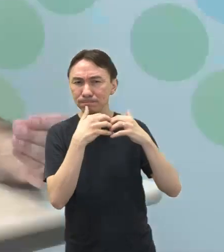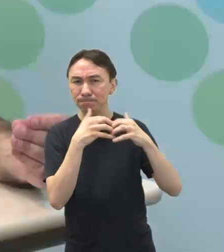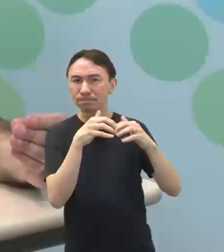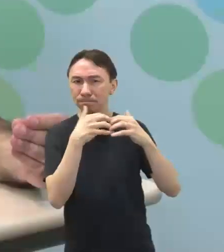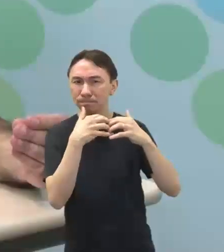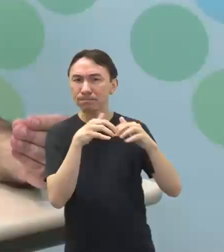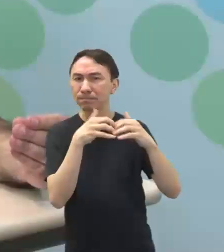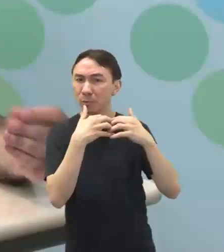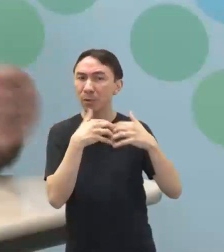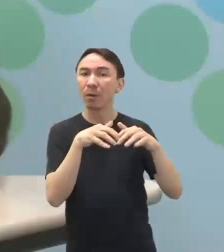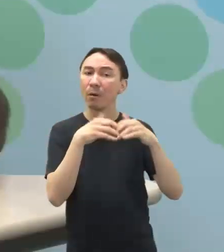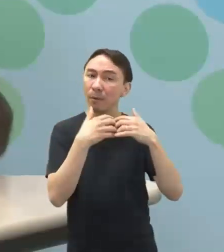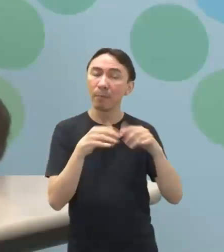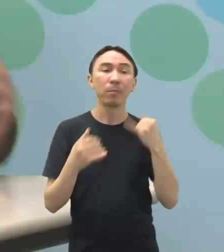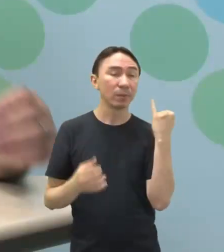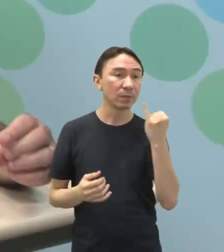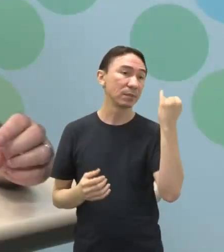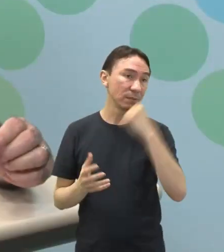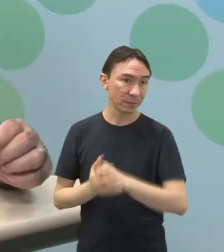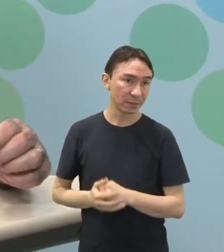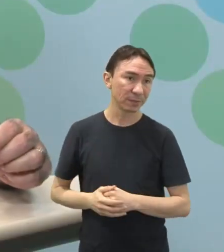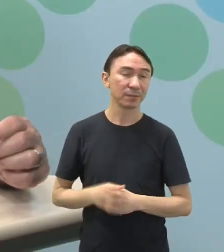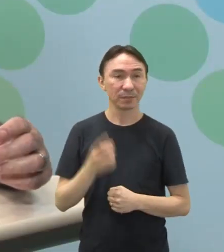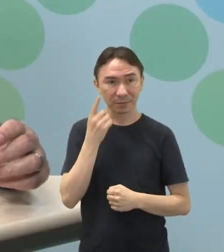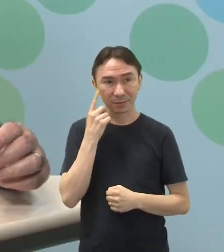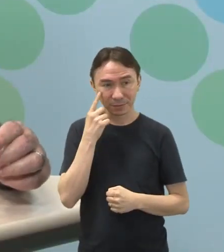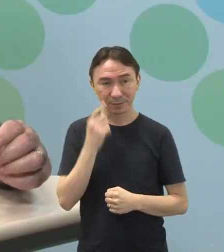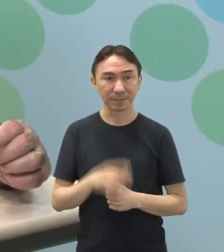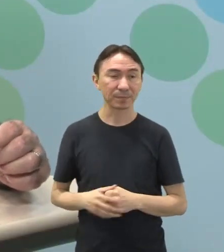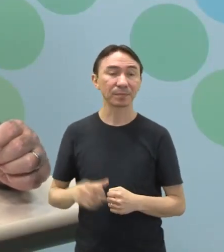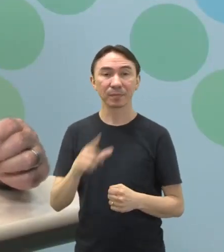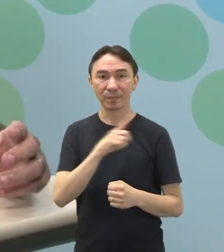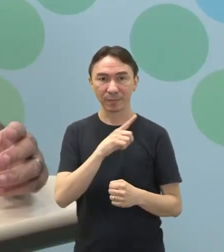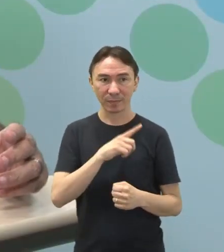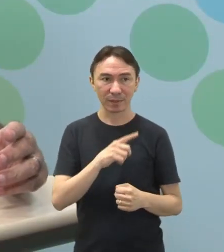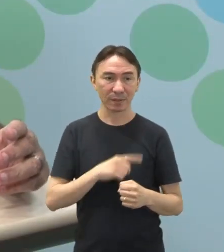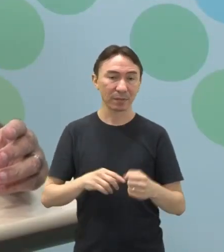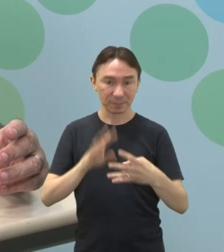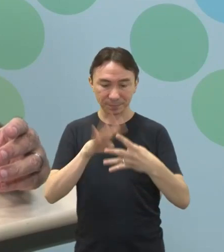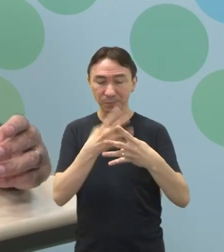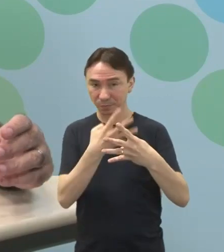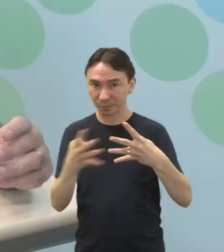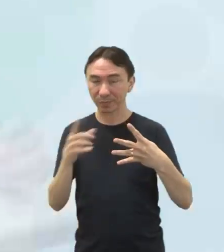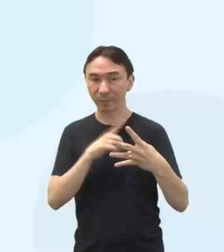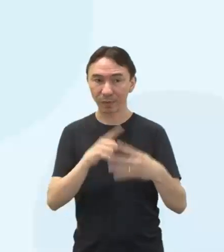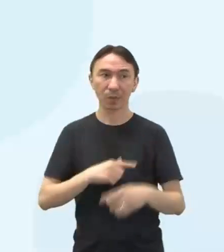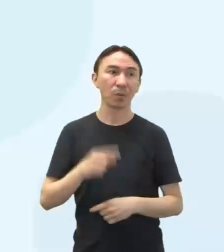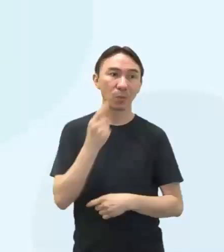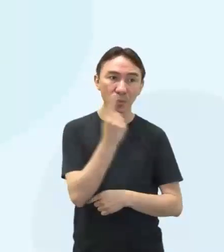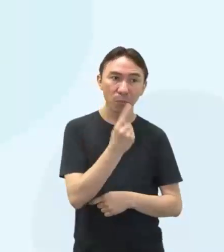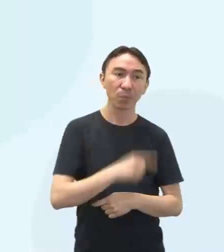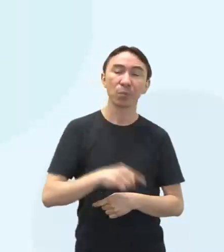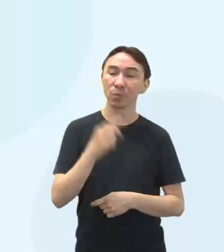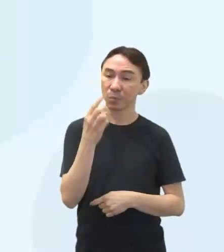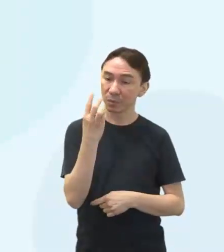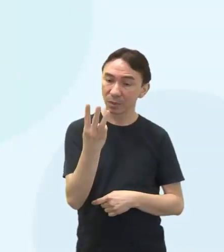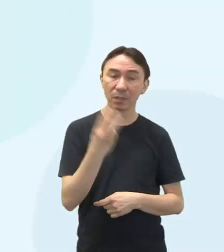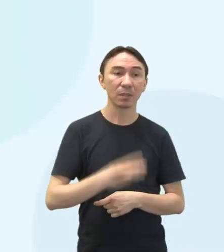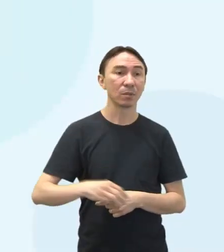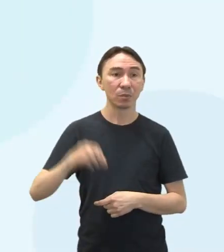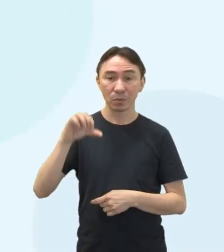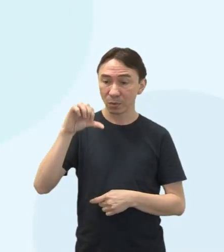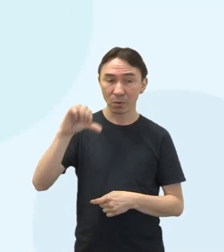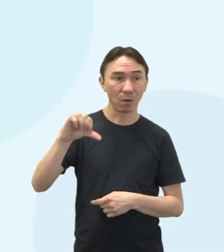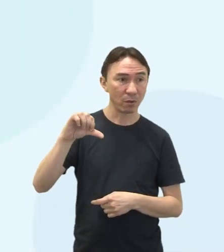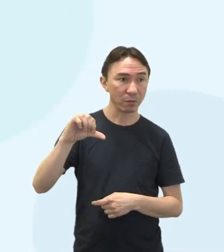observando né A primeira sequência aí nós temos o número um ou número 3 número nove e depois